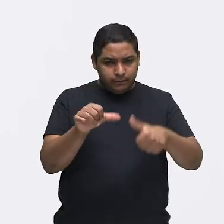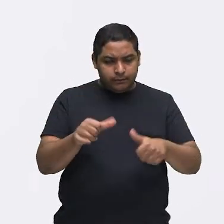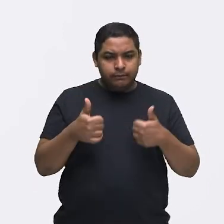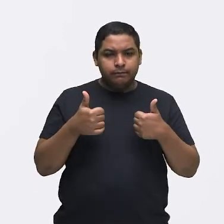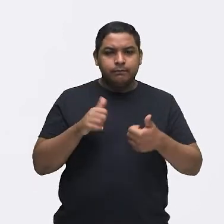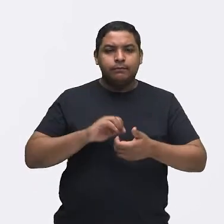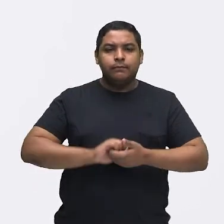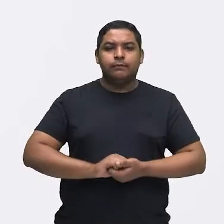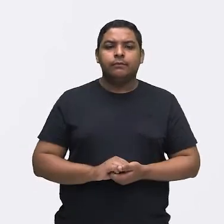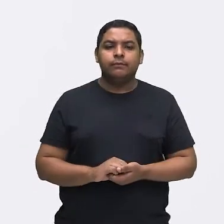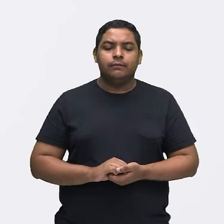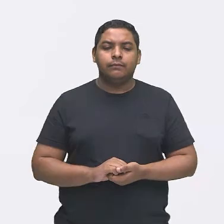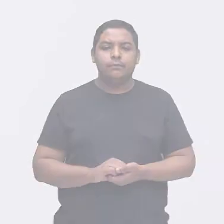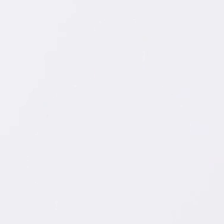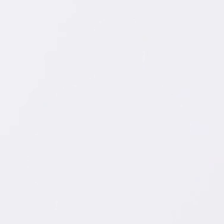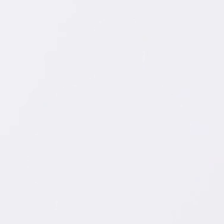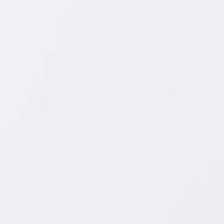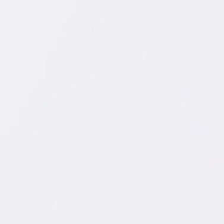questões.